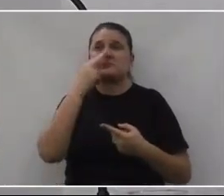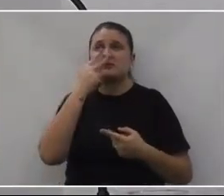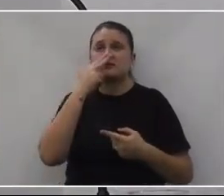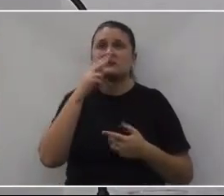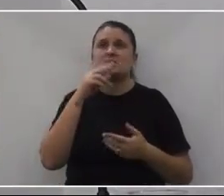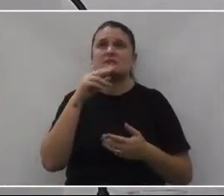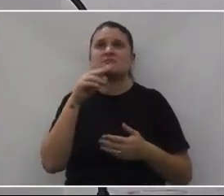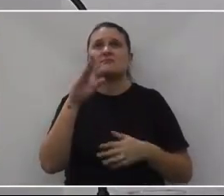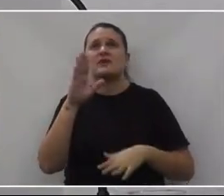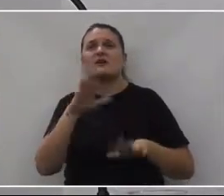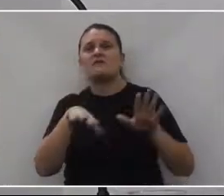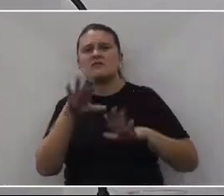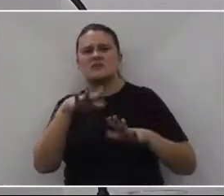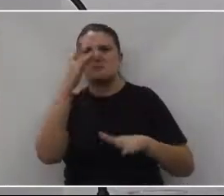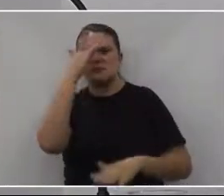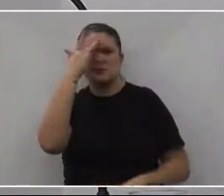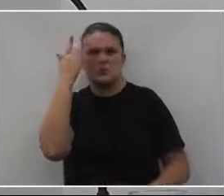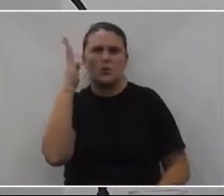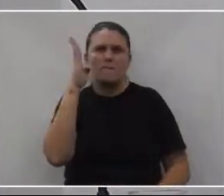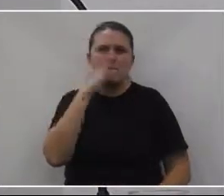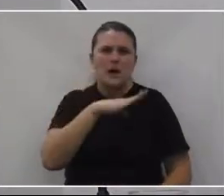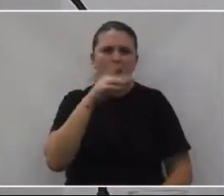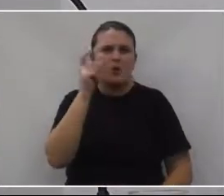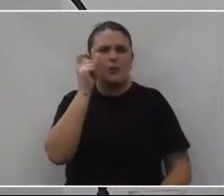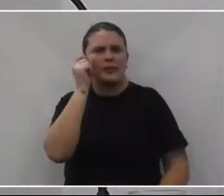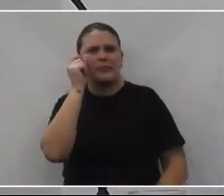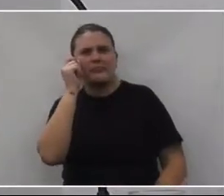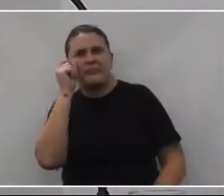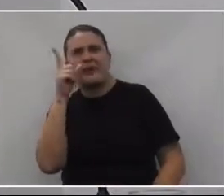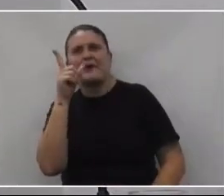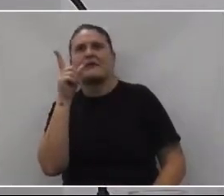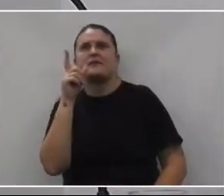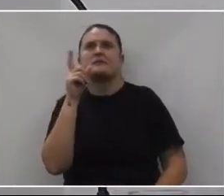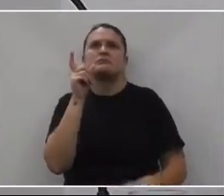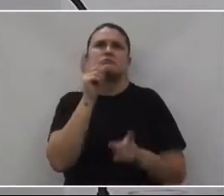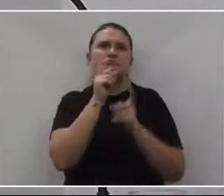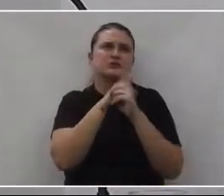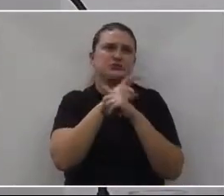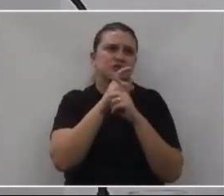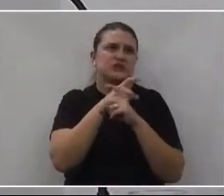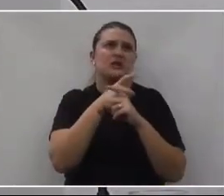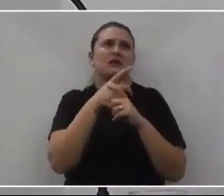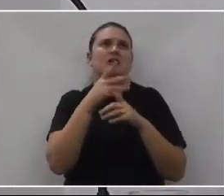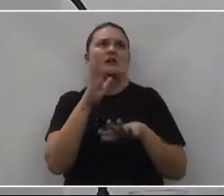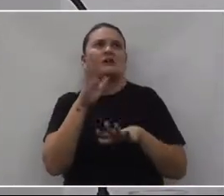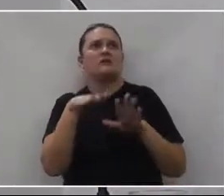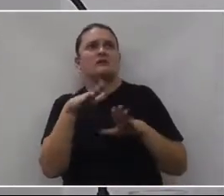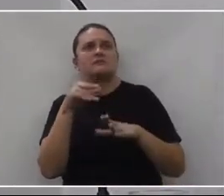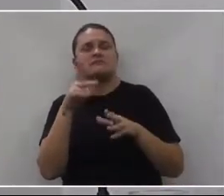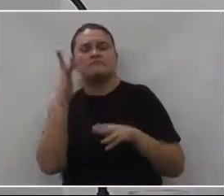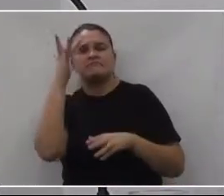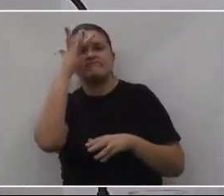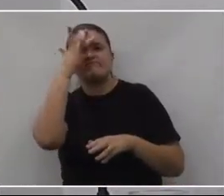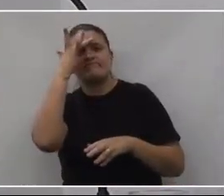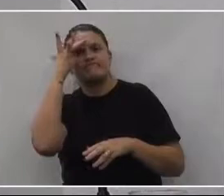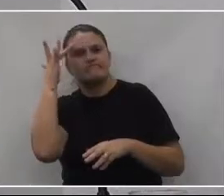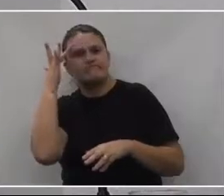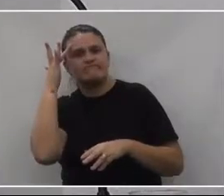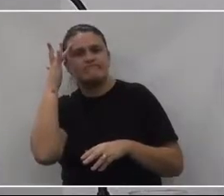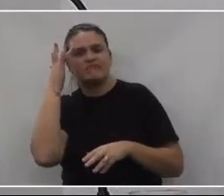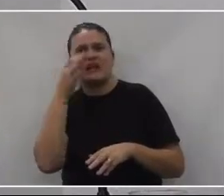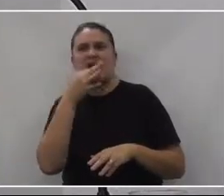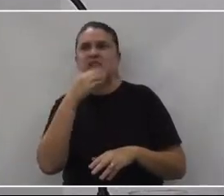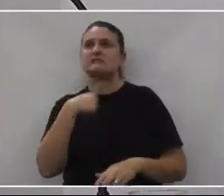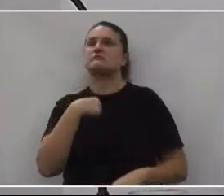por fatos maldosos, distorcidos e mentirosos, fazem com que muitos se achem